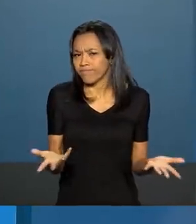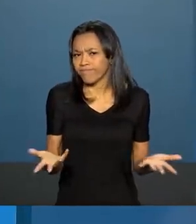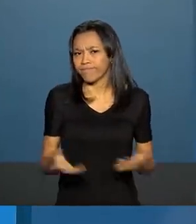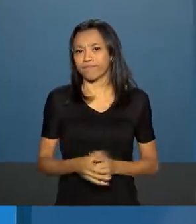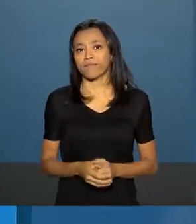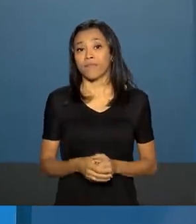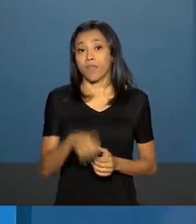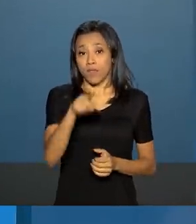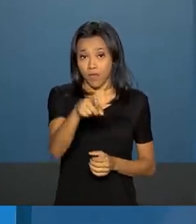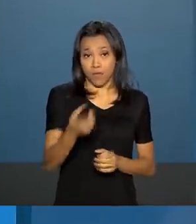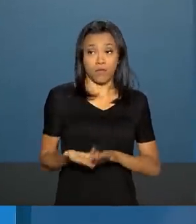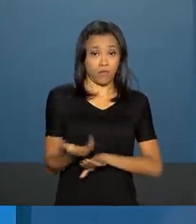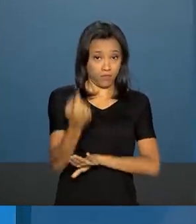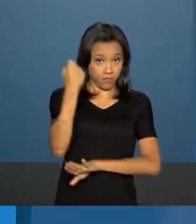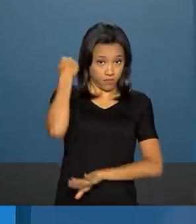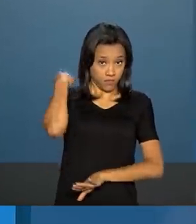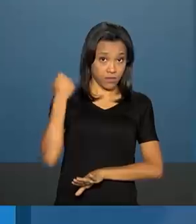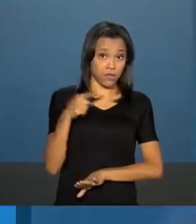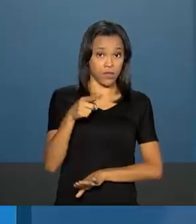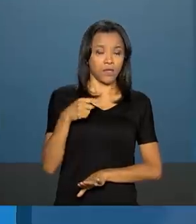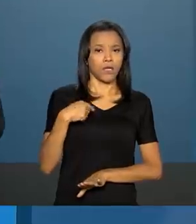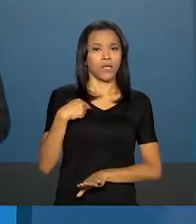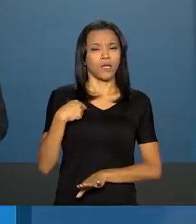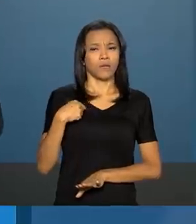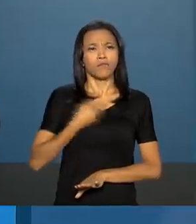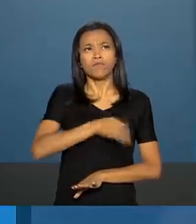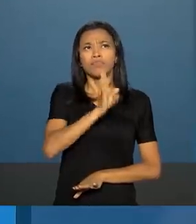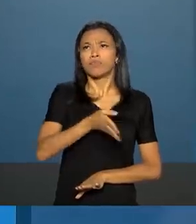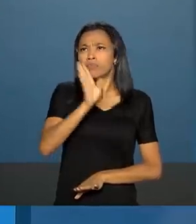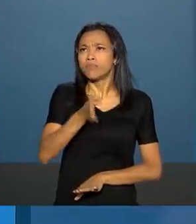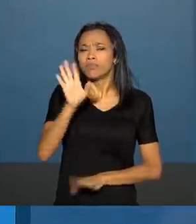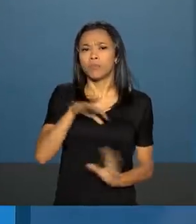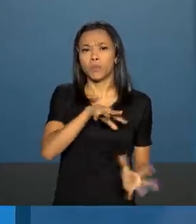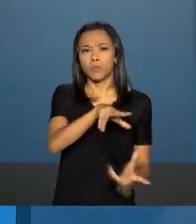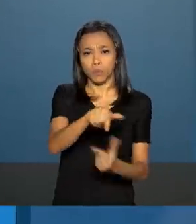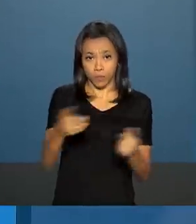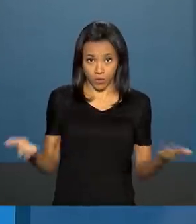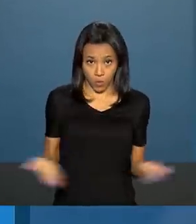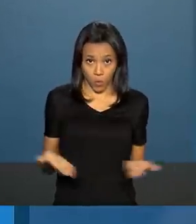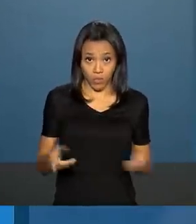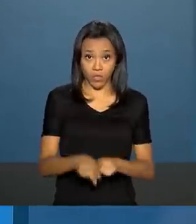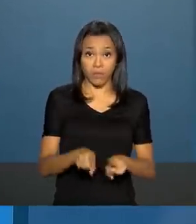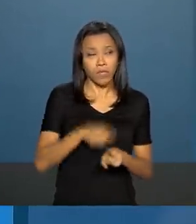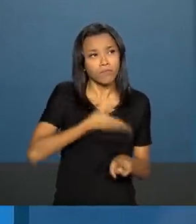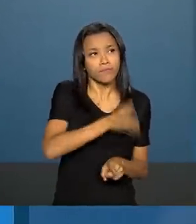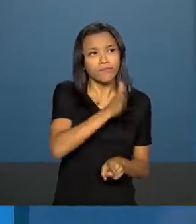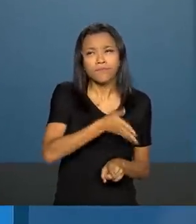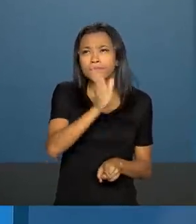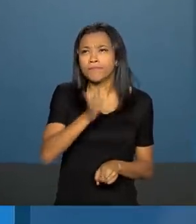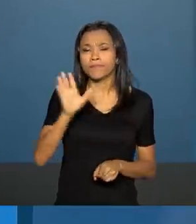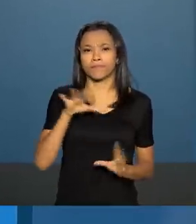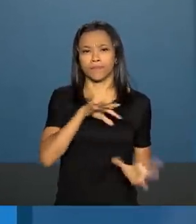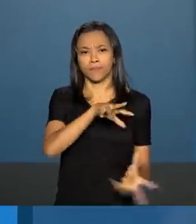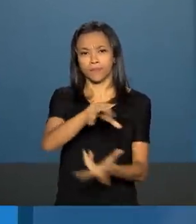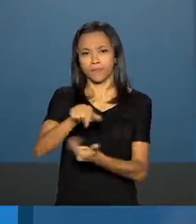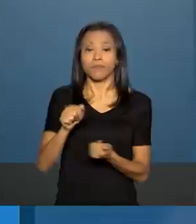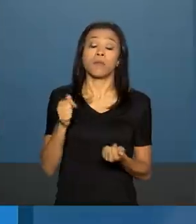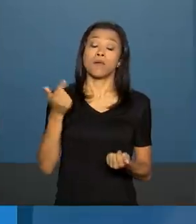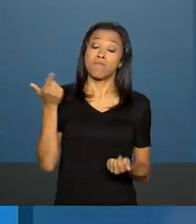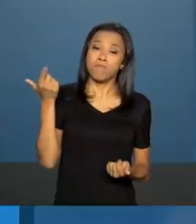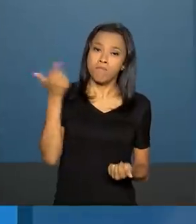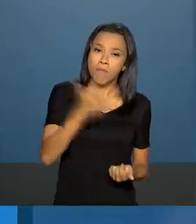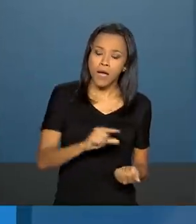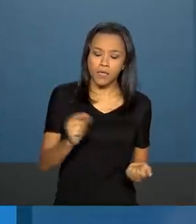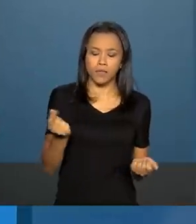Andando pelo mundo no passado e agora no presente, isso cada vez mais se torna